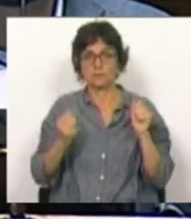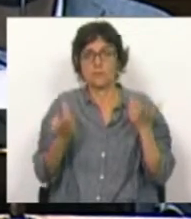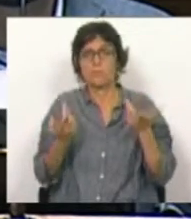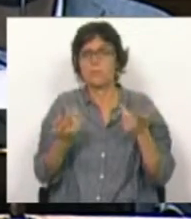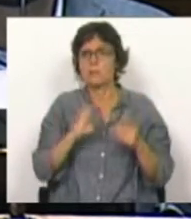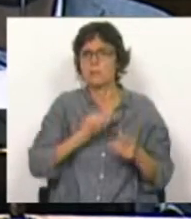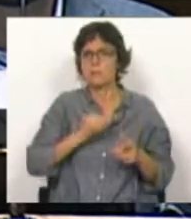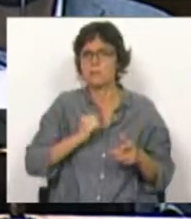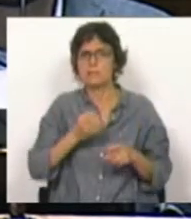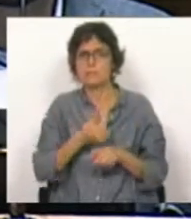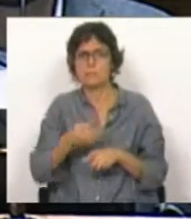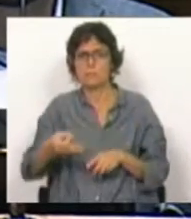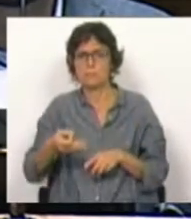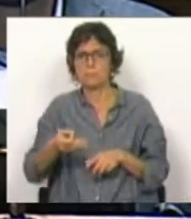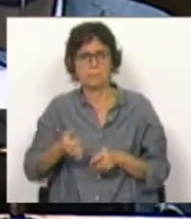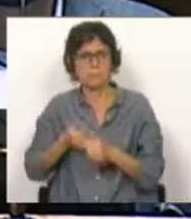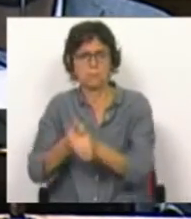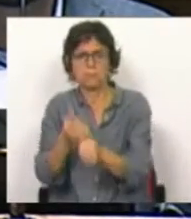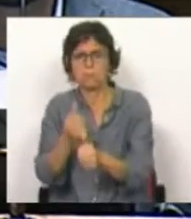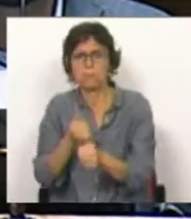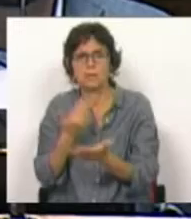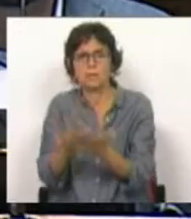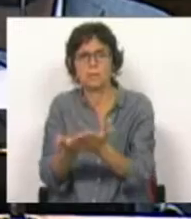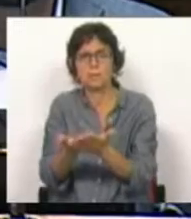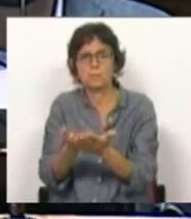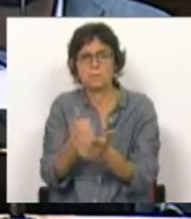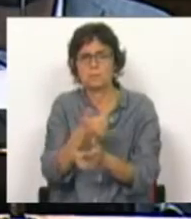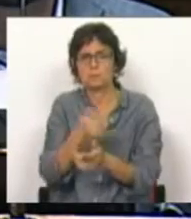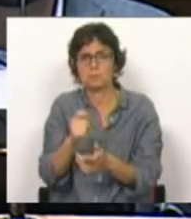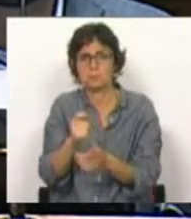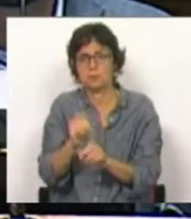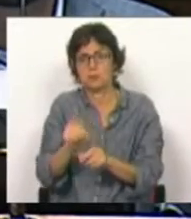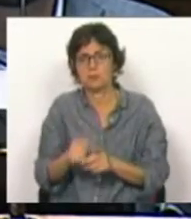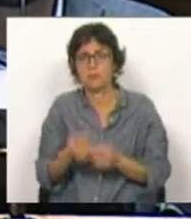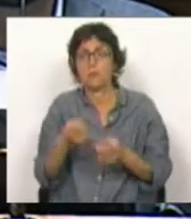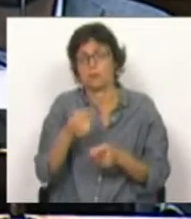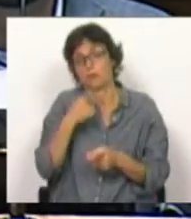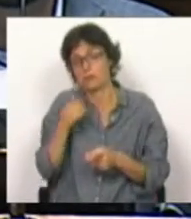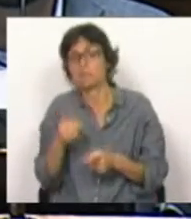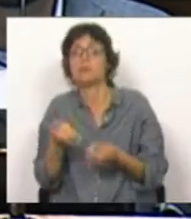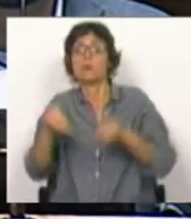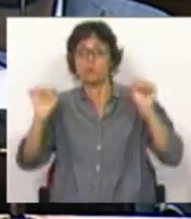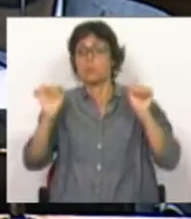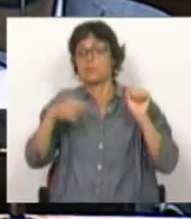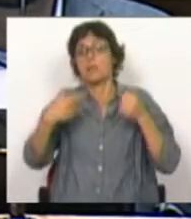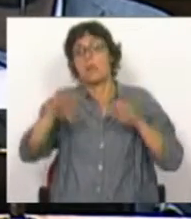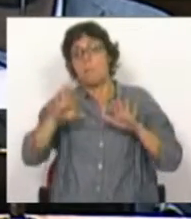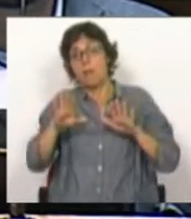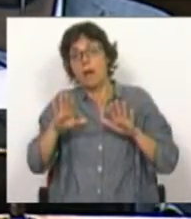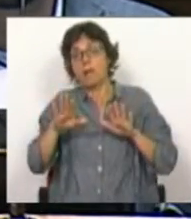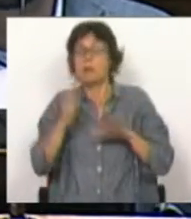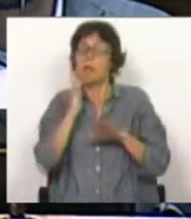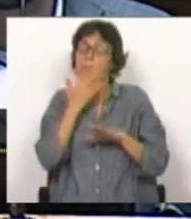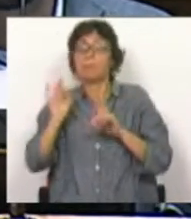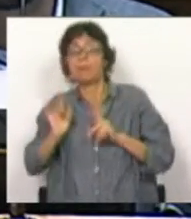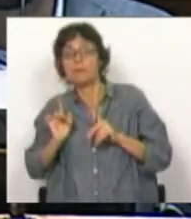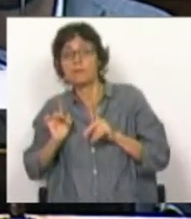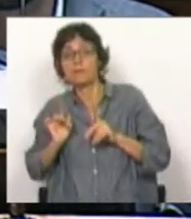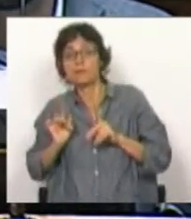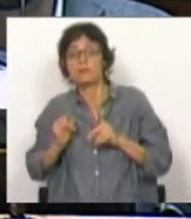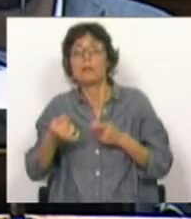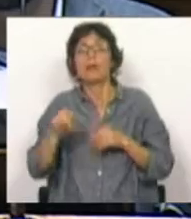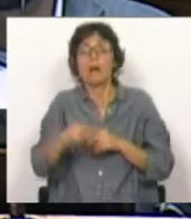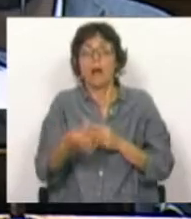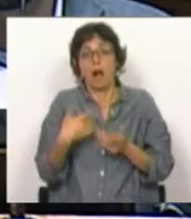Esquerda. Portanto, autonomia, QB, quando dá jeito, e para eleitor ver, segundo o CDS-PP.